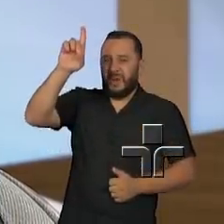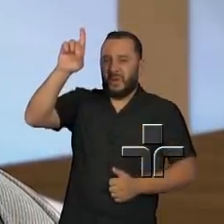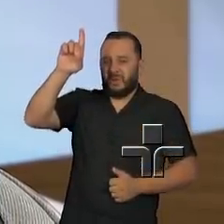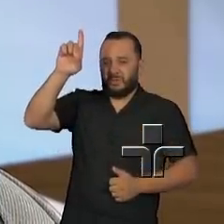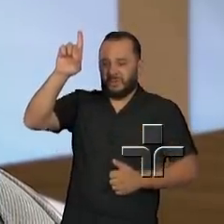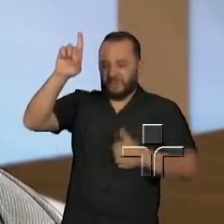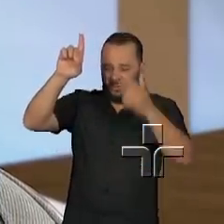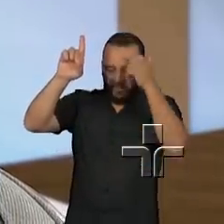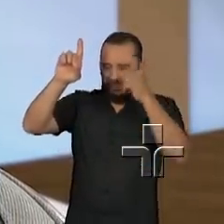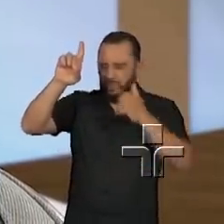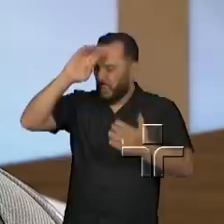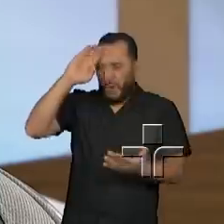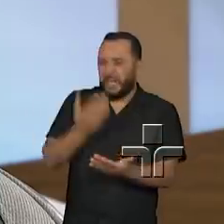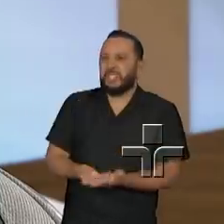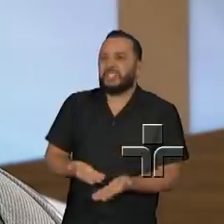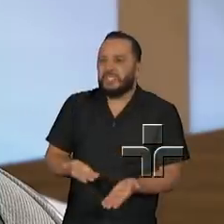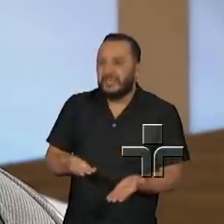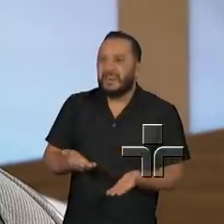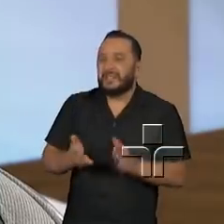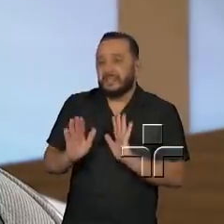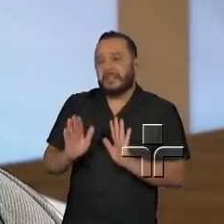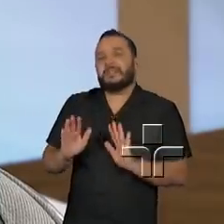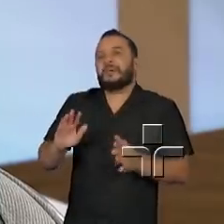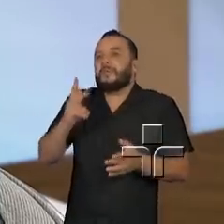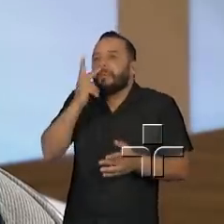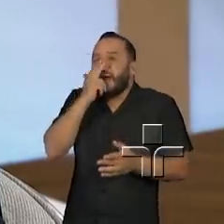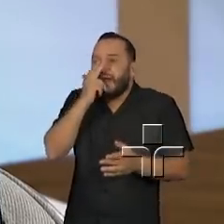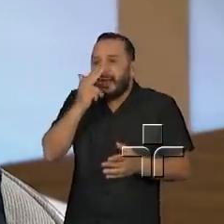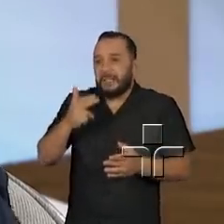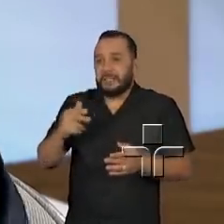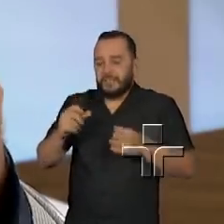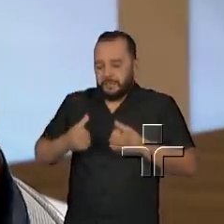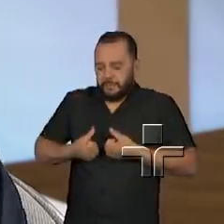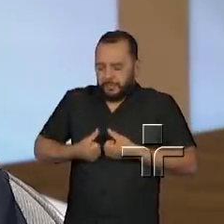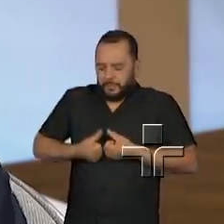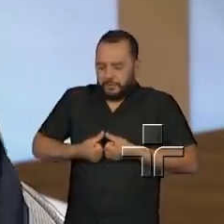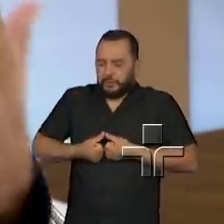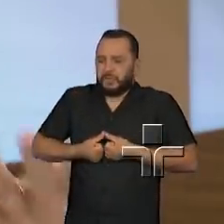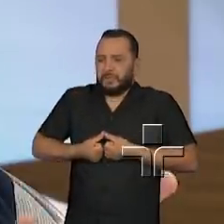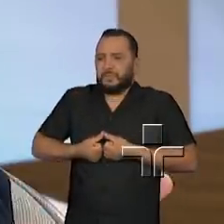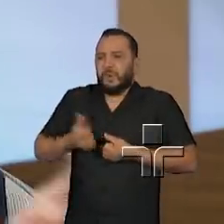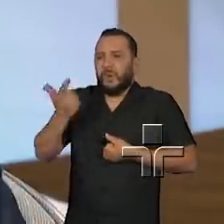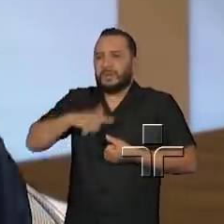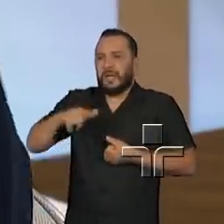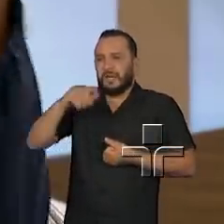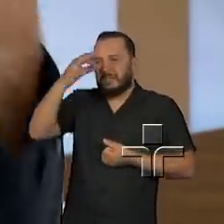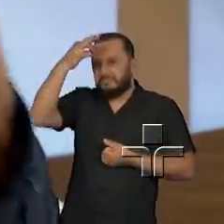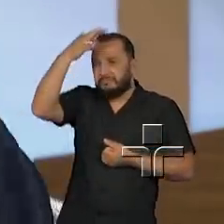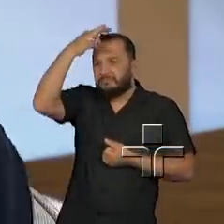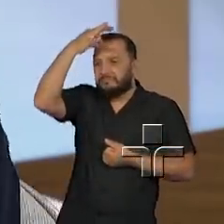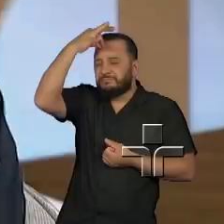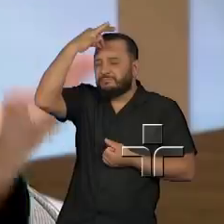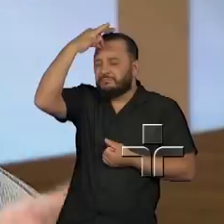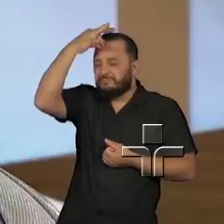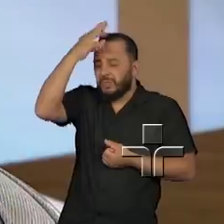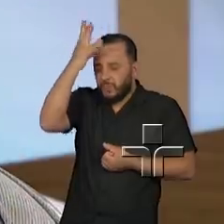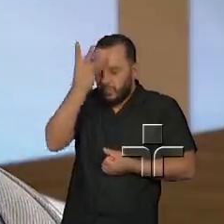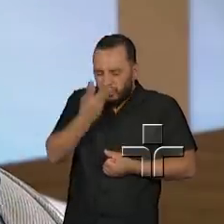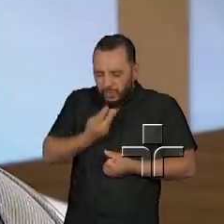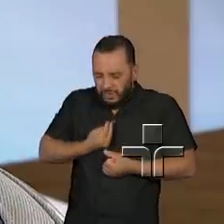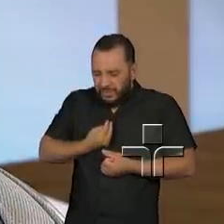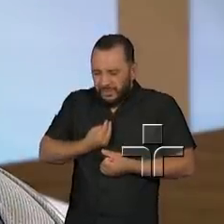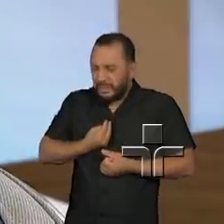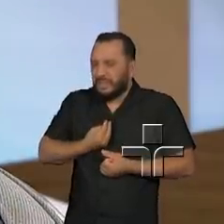no budismo uma maneira de alcançar espiritualidade sem acreditar nessas entidades que para eles são